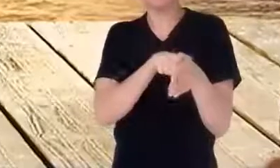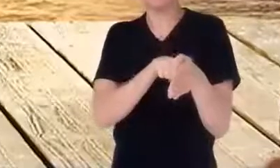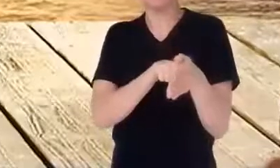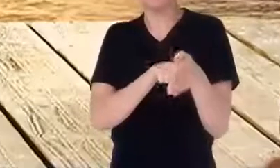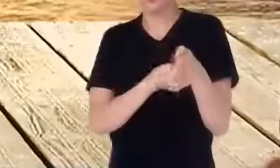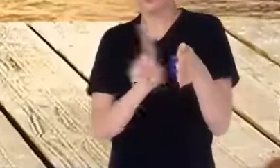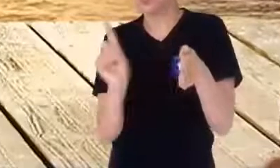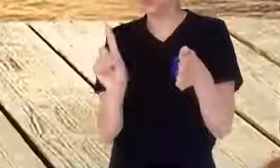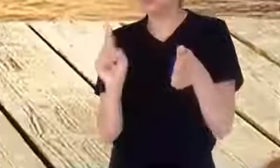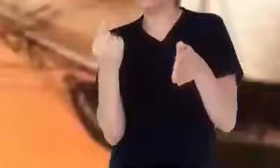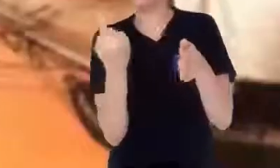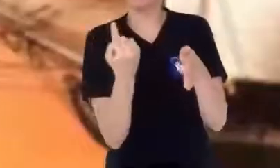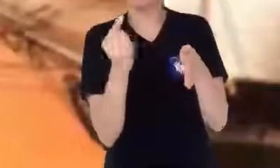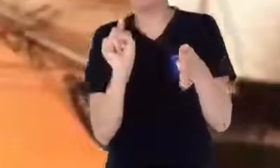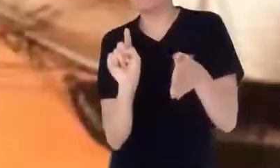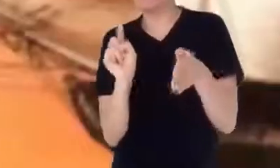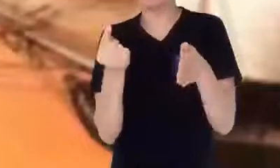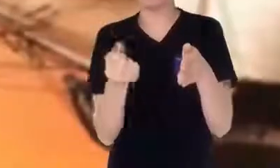Proa!